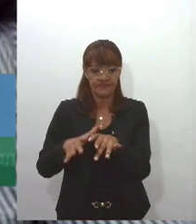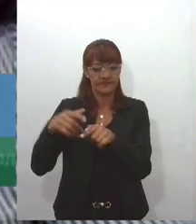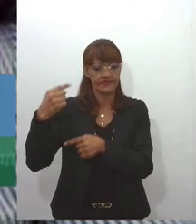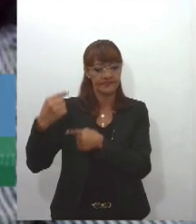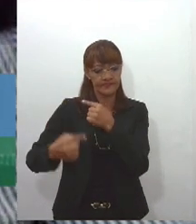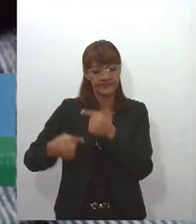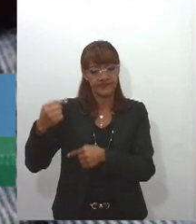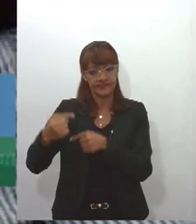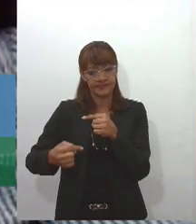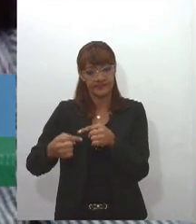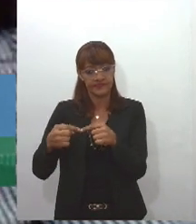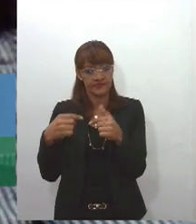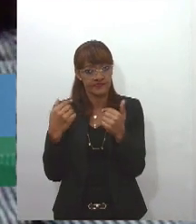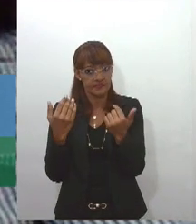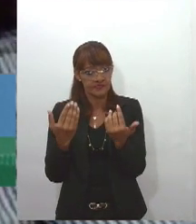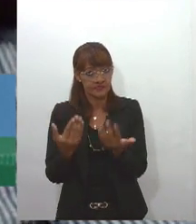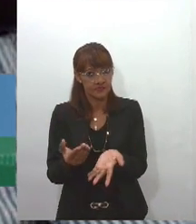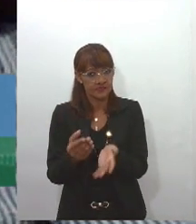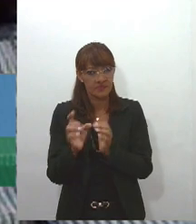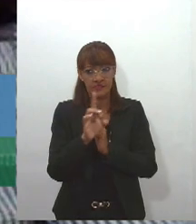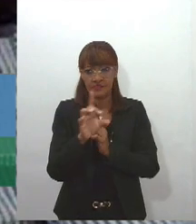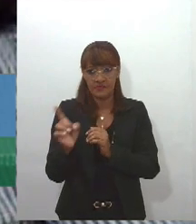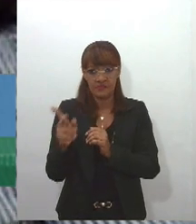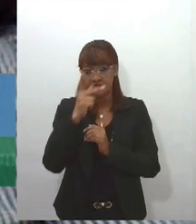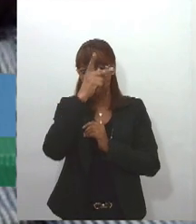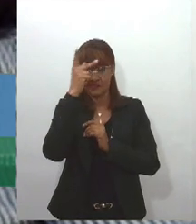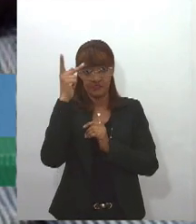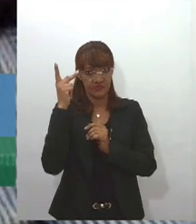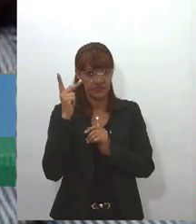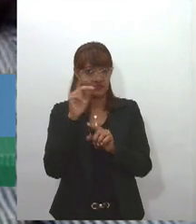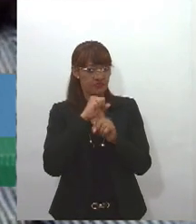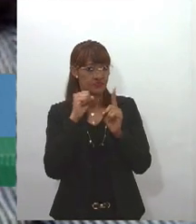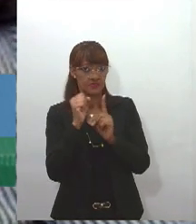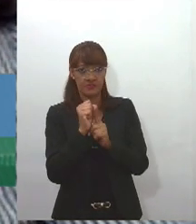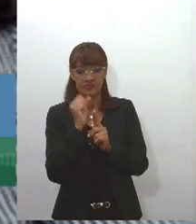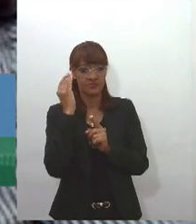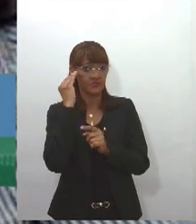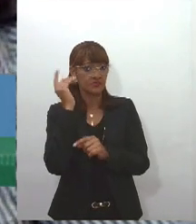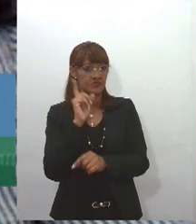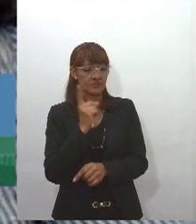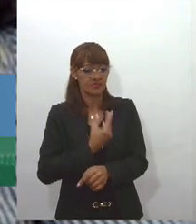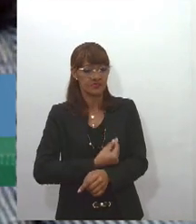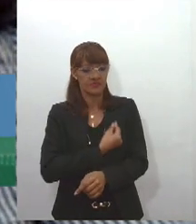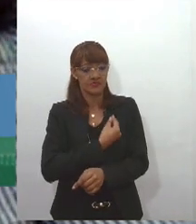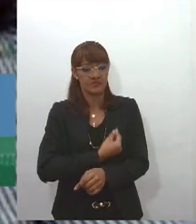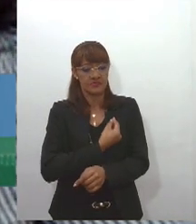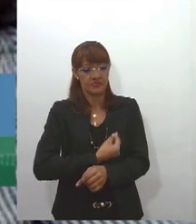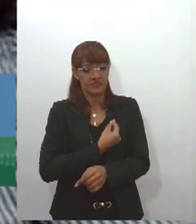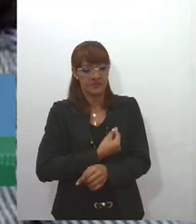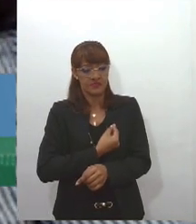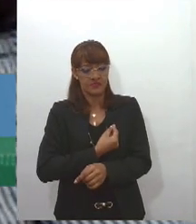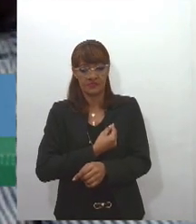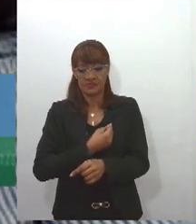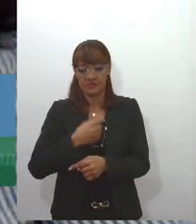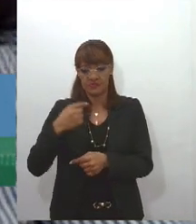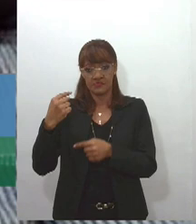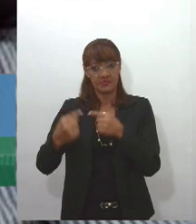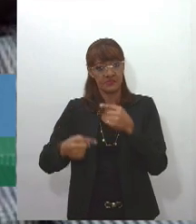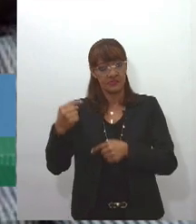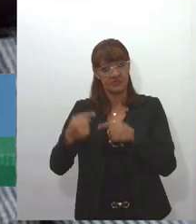assim os contribuintes não tiveram uma participação ali naquele na normatização mesmo e na